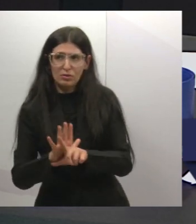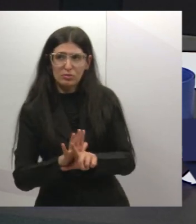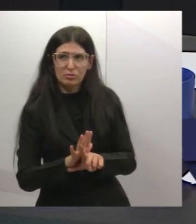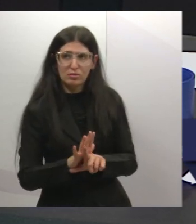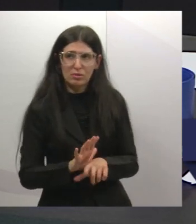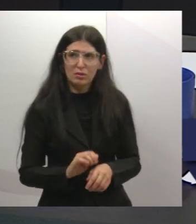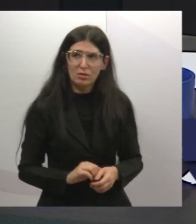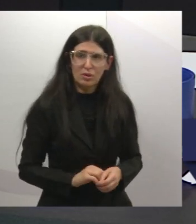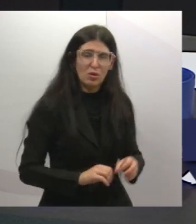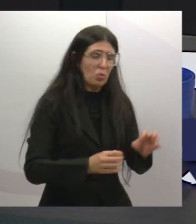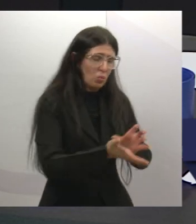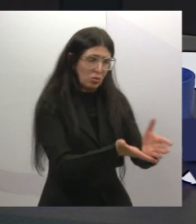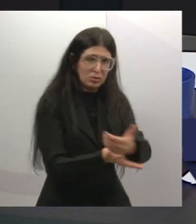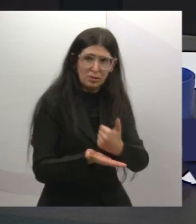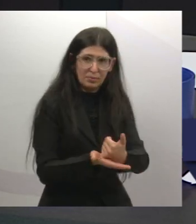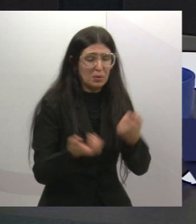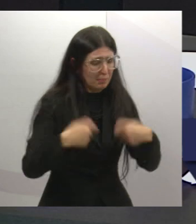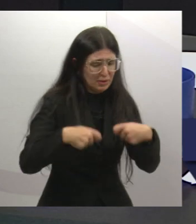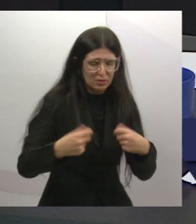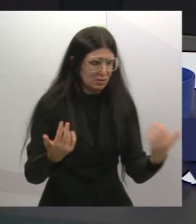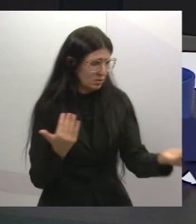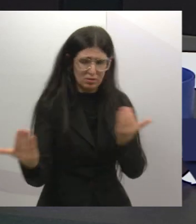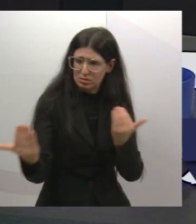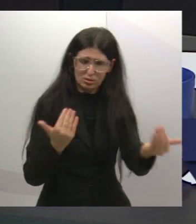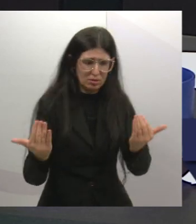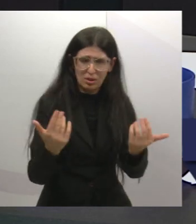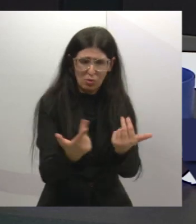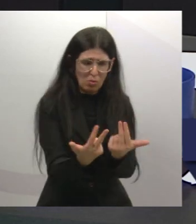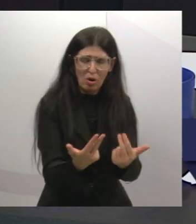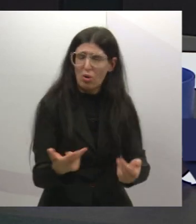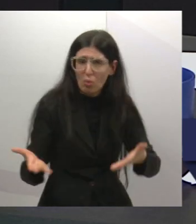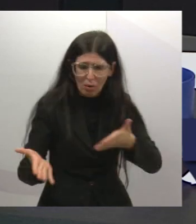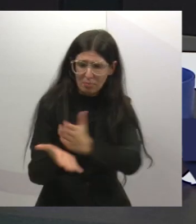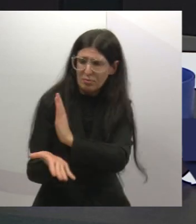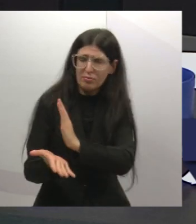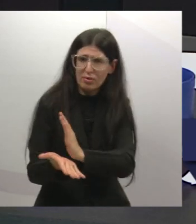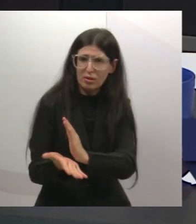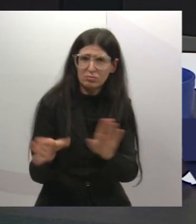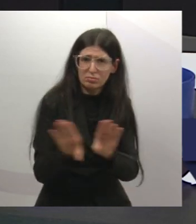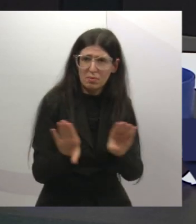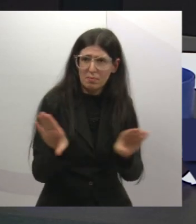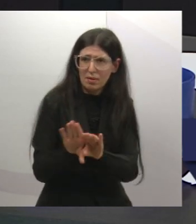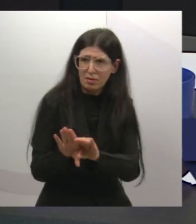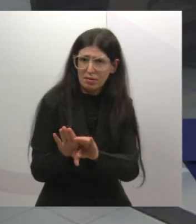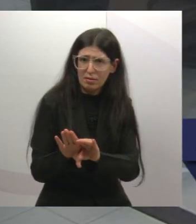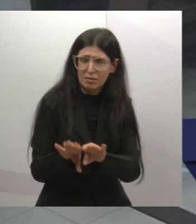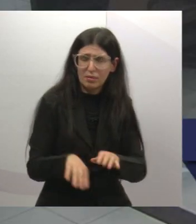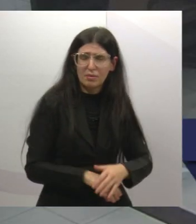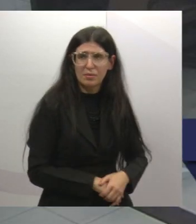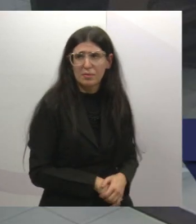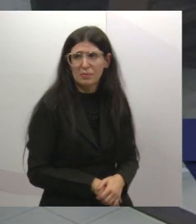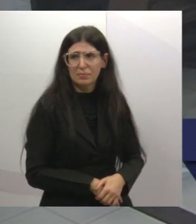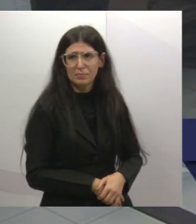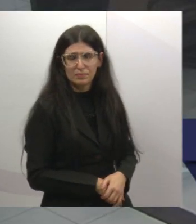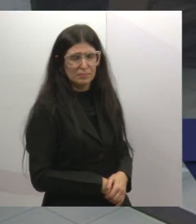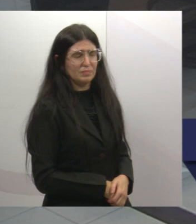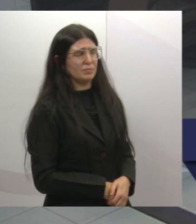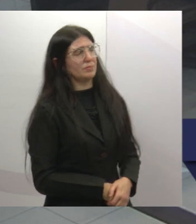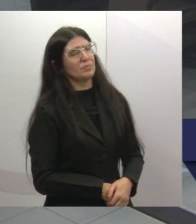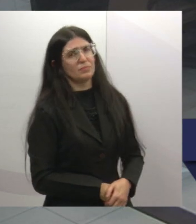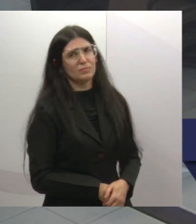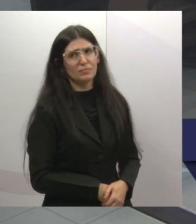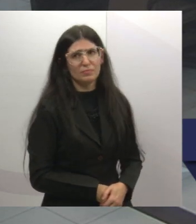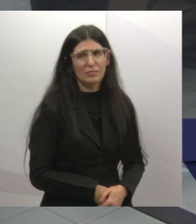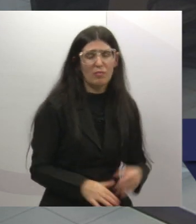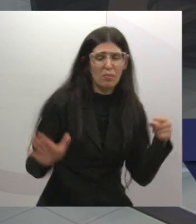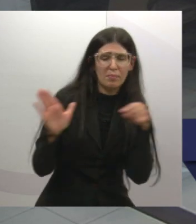do LDO que nós aprovamos com o orçamento que é aprovado também. Então, eu vou verificar com o